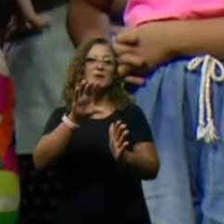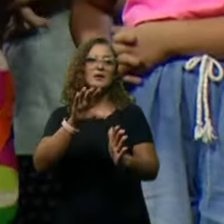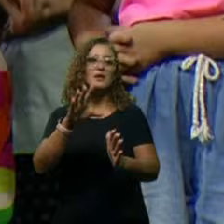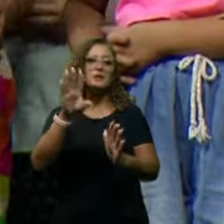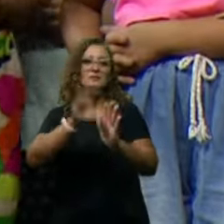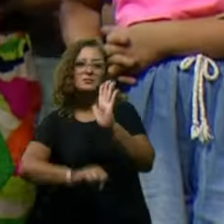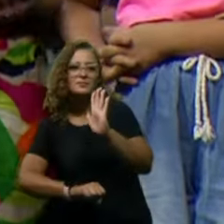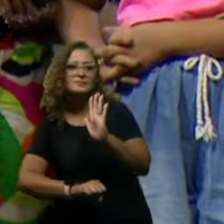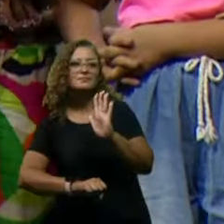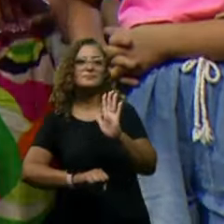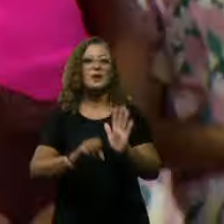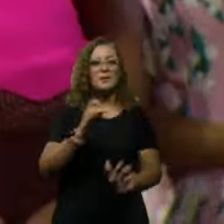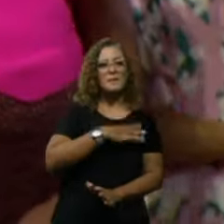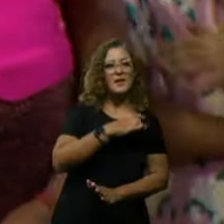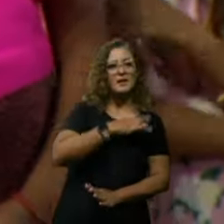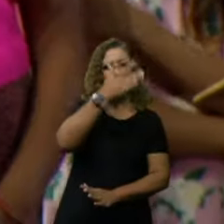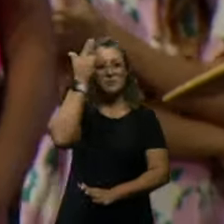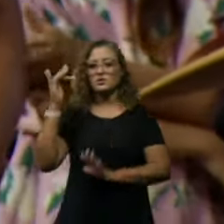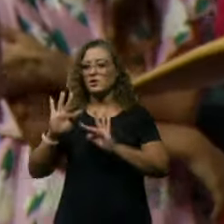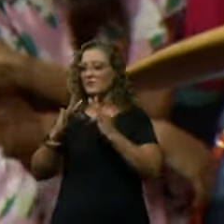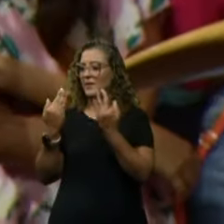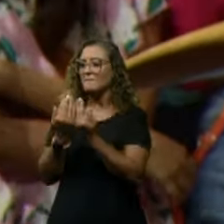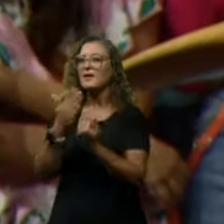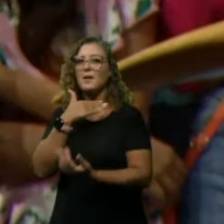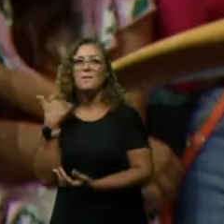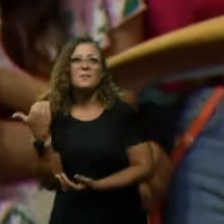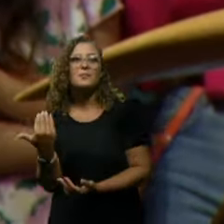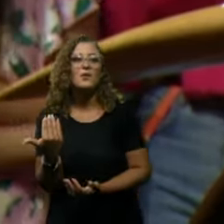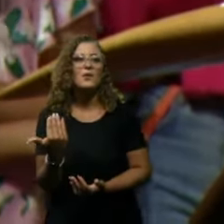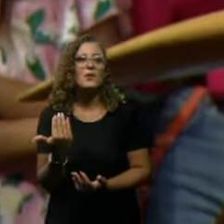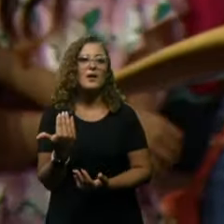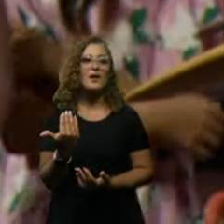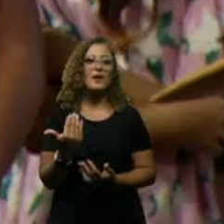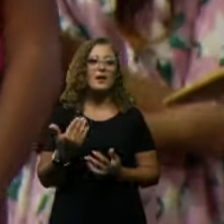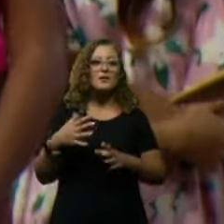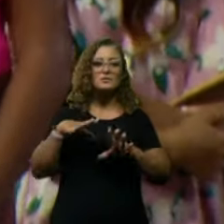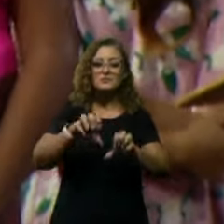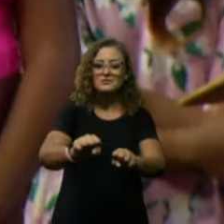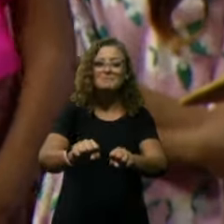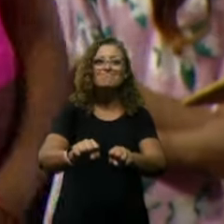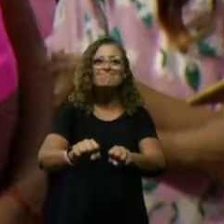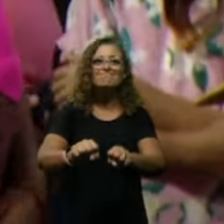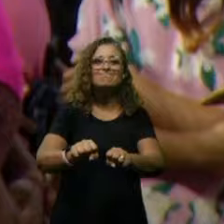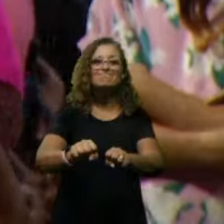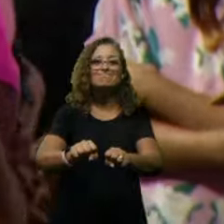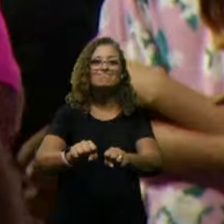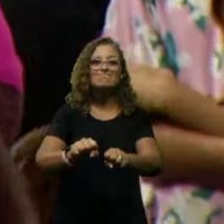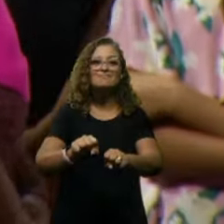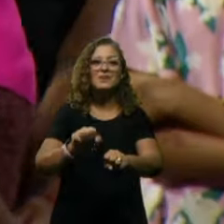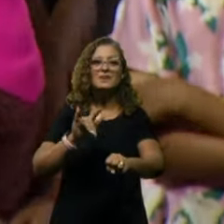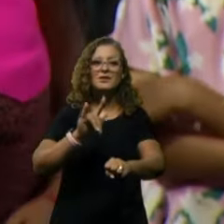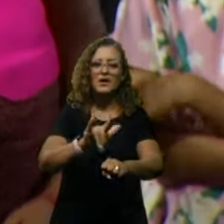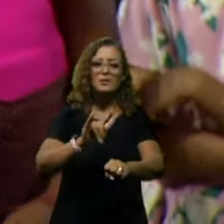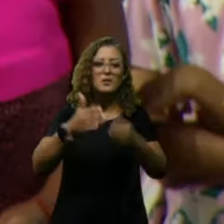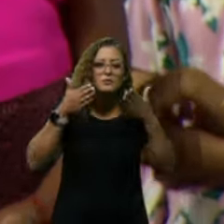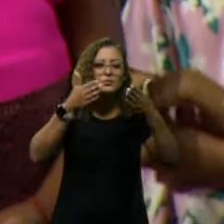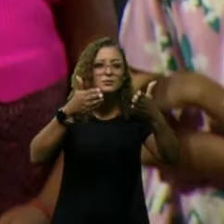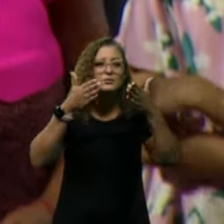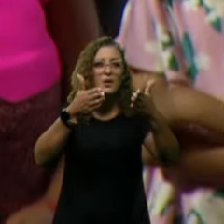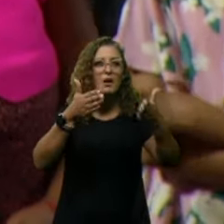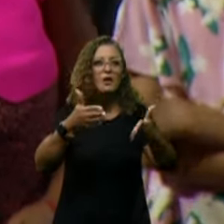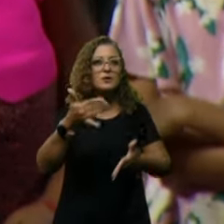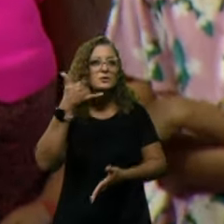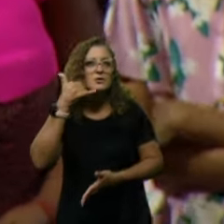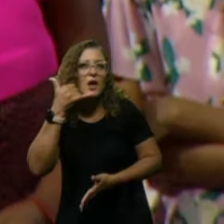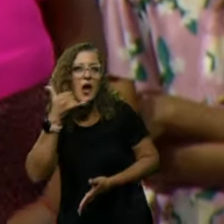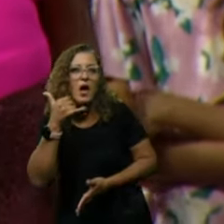pessoas que você ama morrerem A qualquer minuto porque o seu fôlego está atrelado a ela já tanto que você as ama telefone toca teu coração dessa